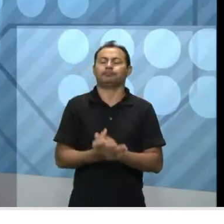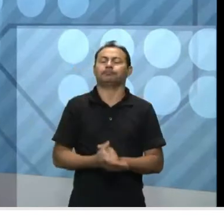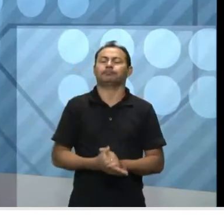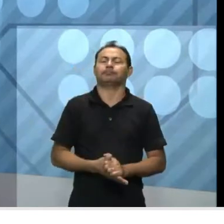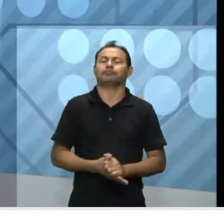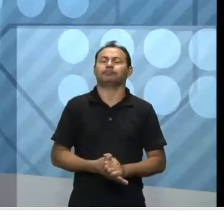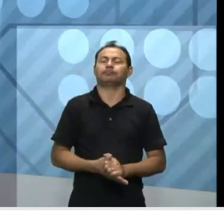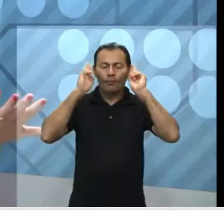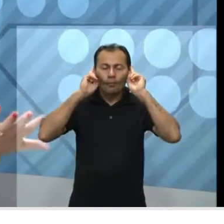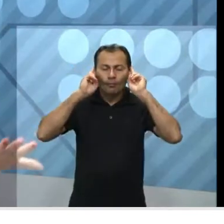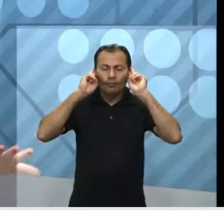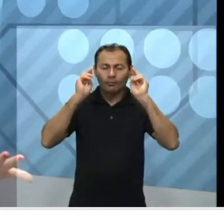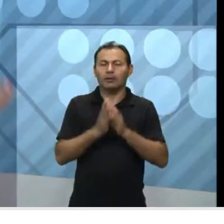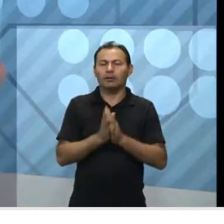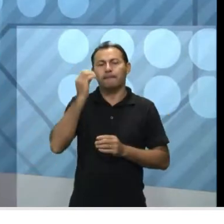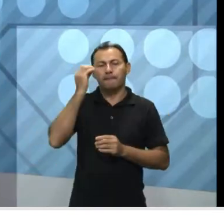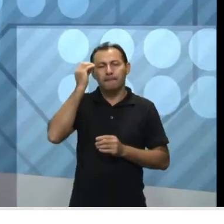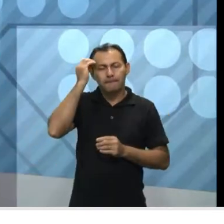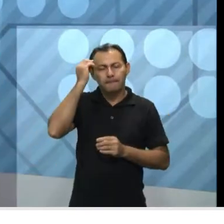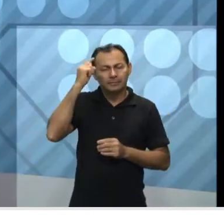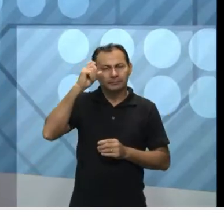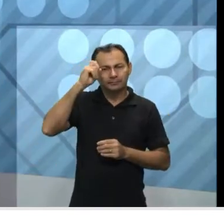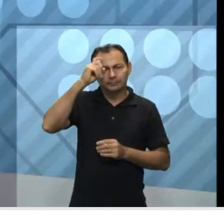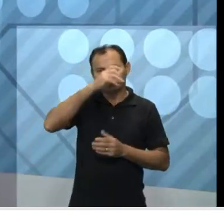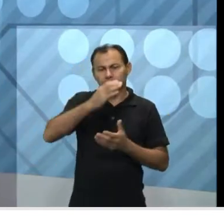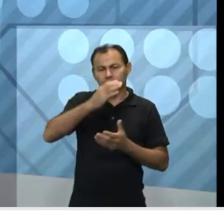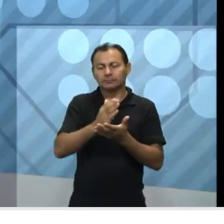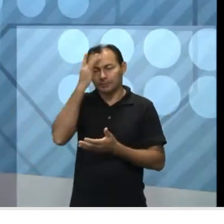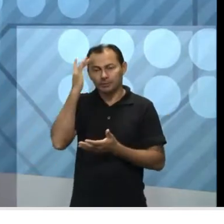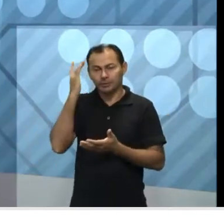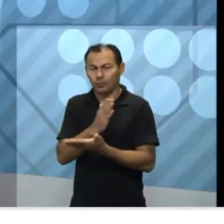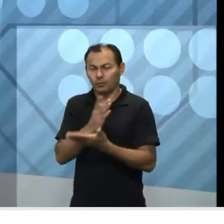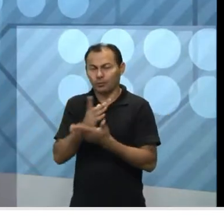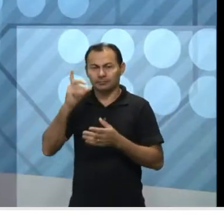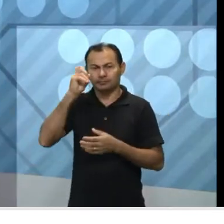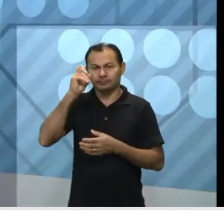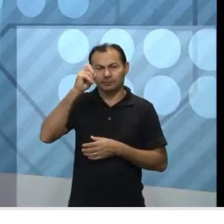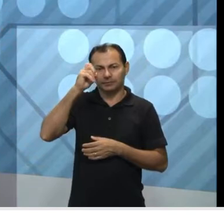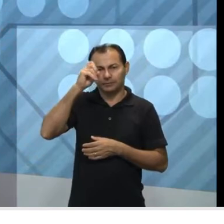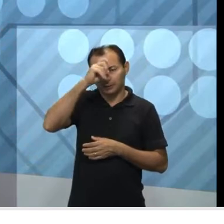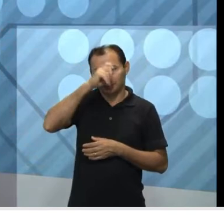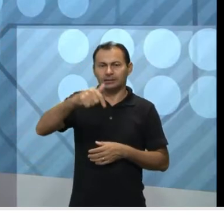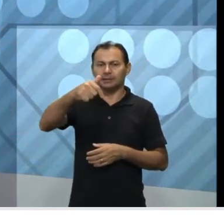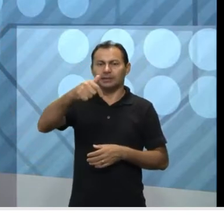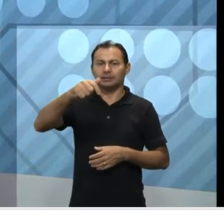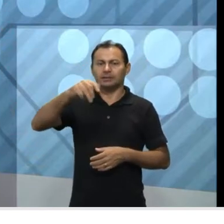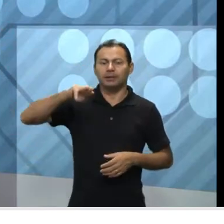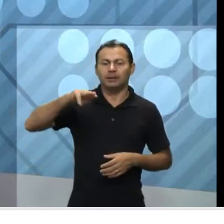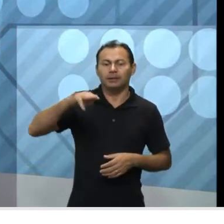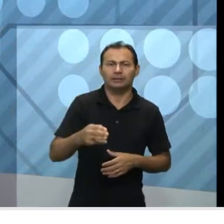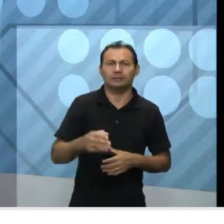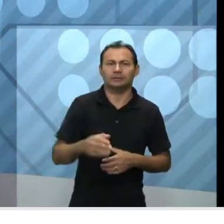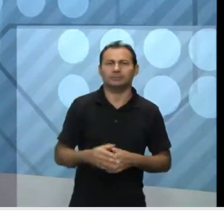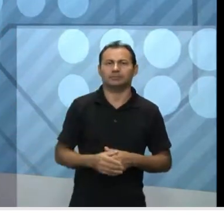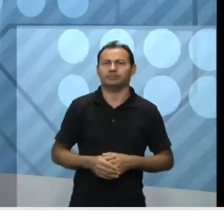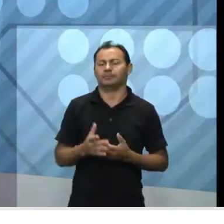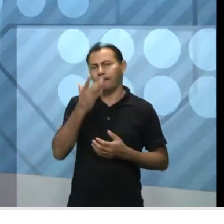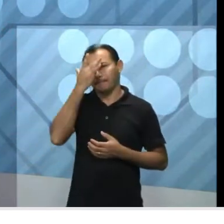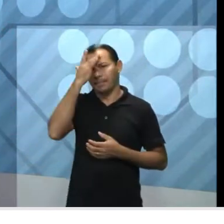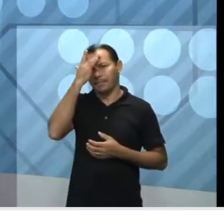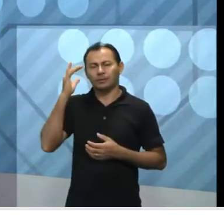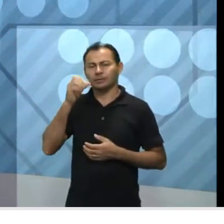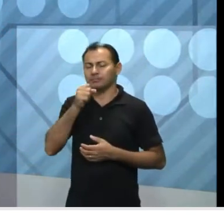alguma dificuldade. As com dificuldades, que são 7 milhões, seriam pessoas idosas ou a